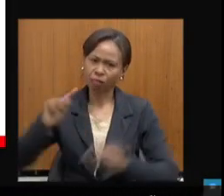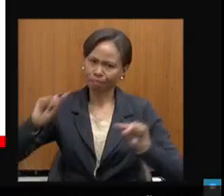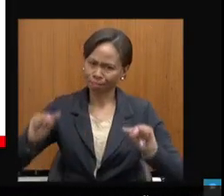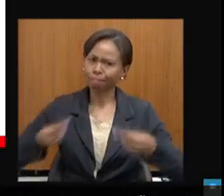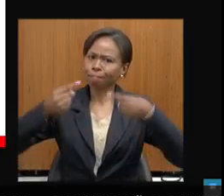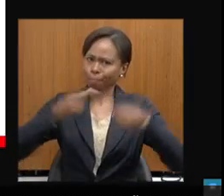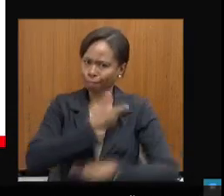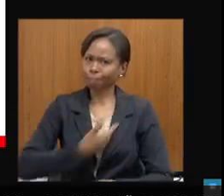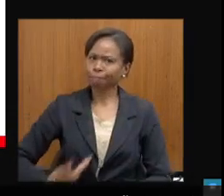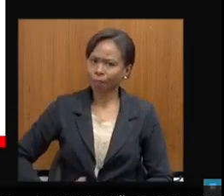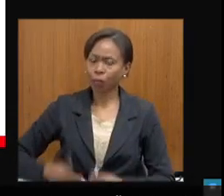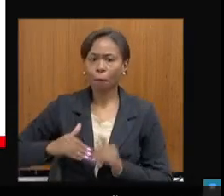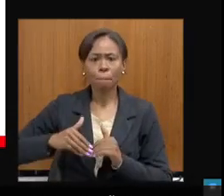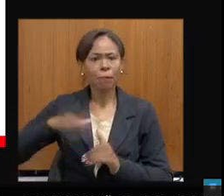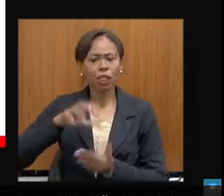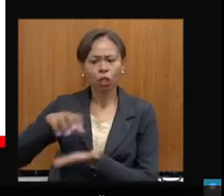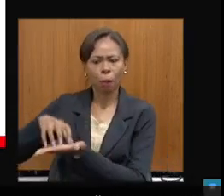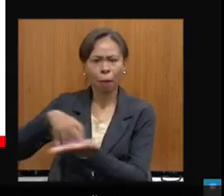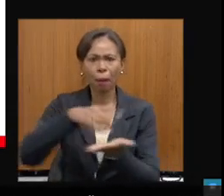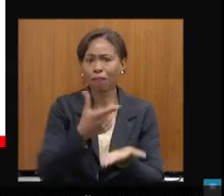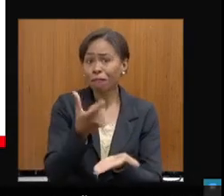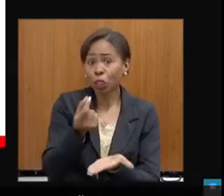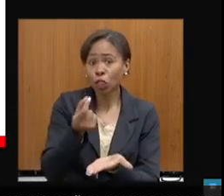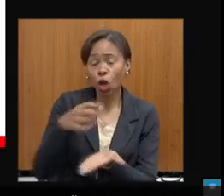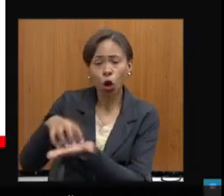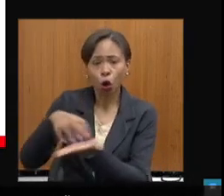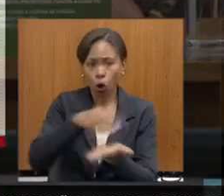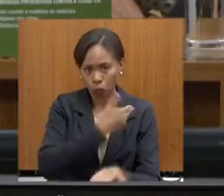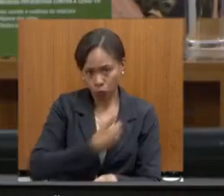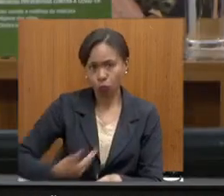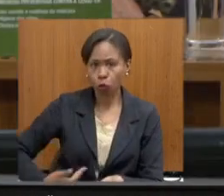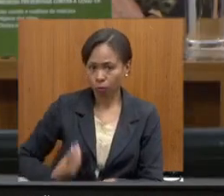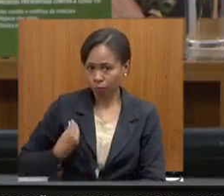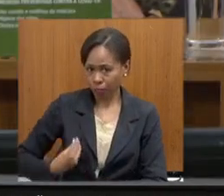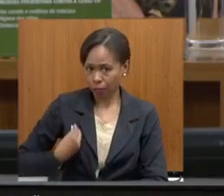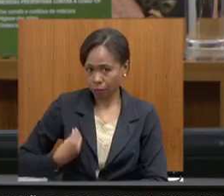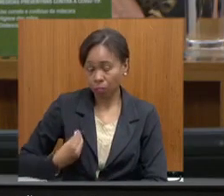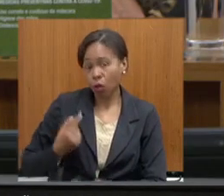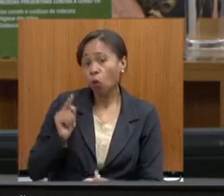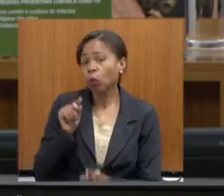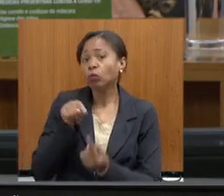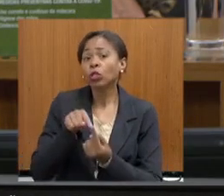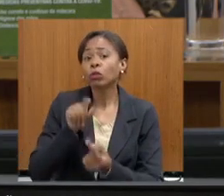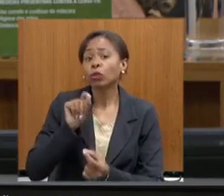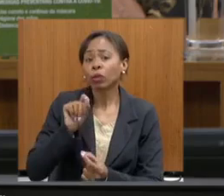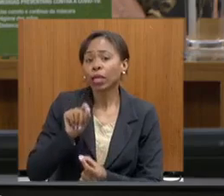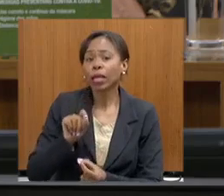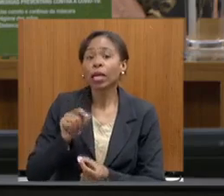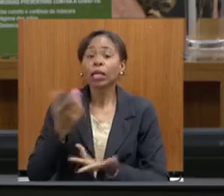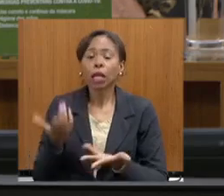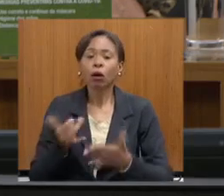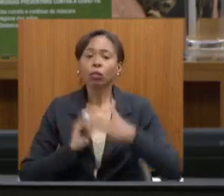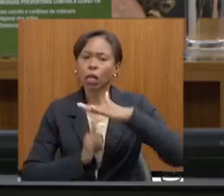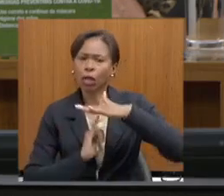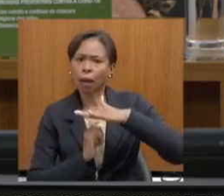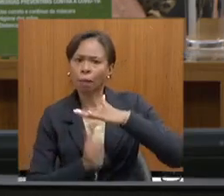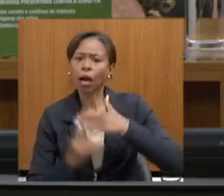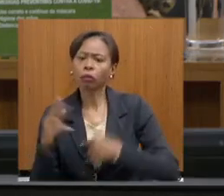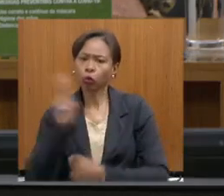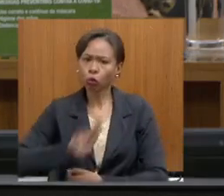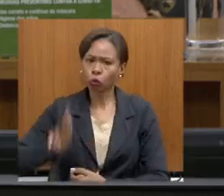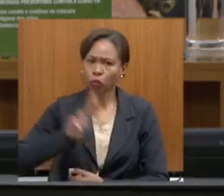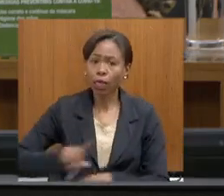né mais de 20 órgãos públicos em participantes A ideia é que a gente possa utilizar das Startup dessas